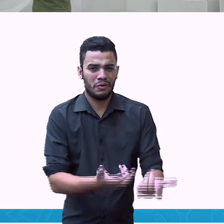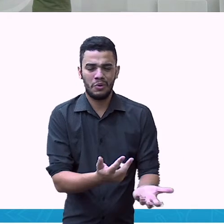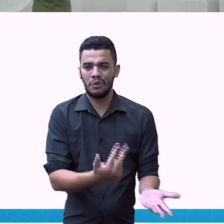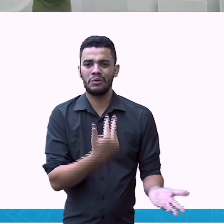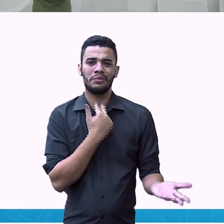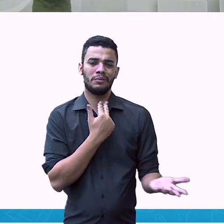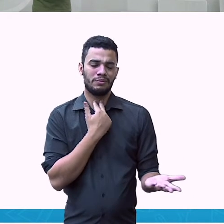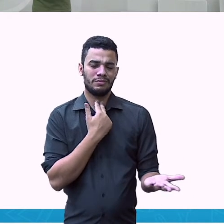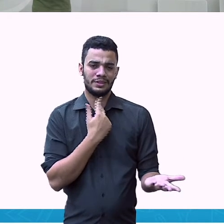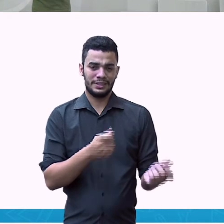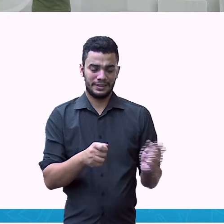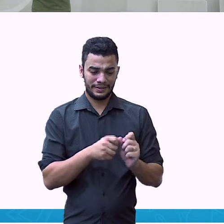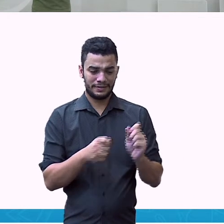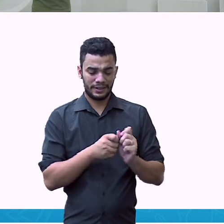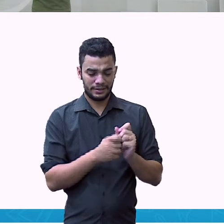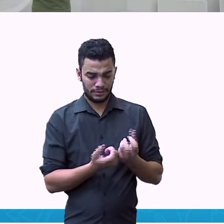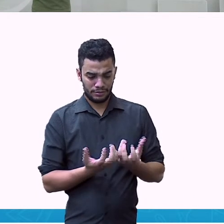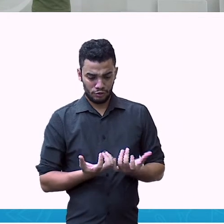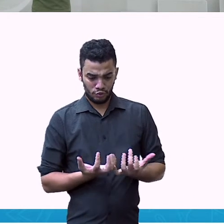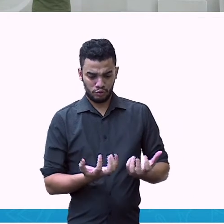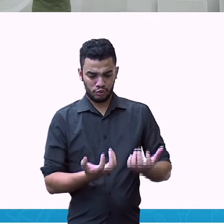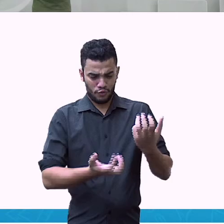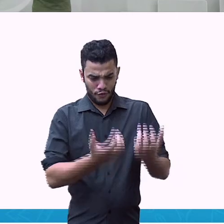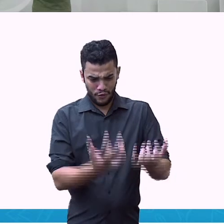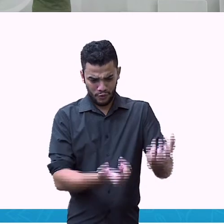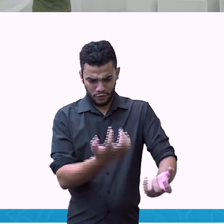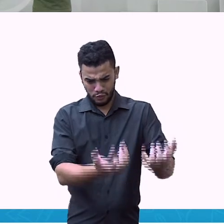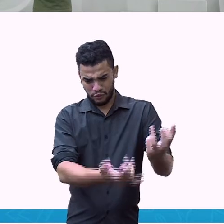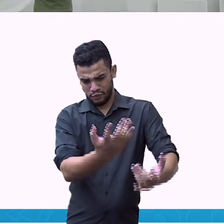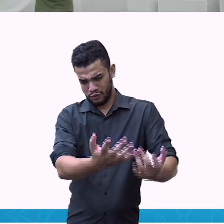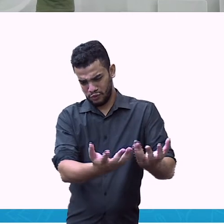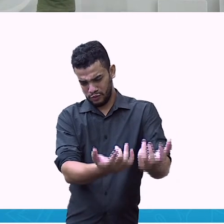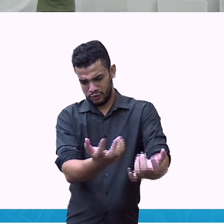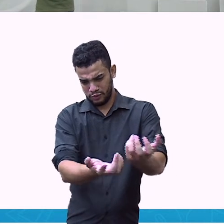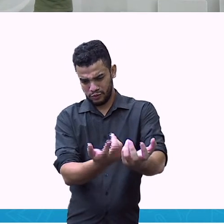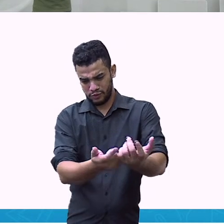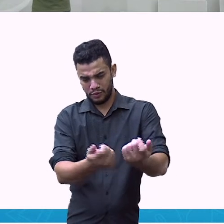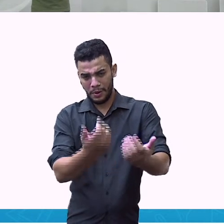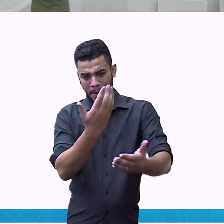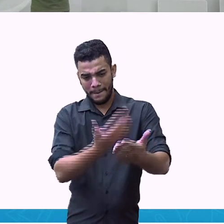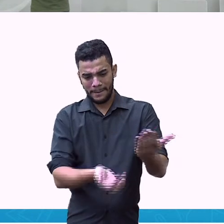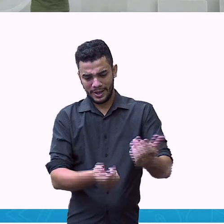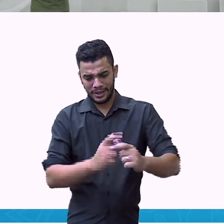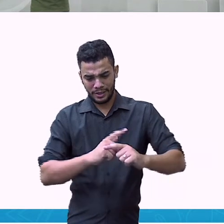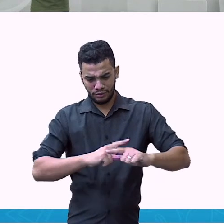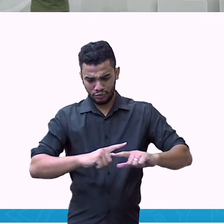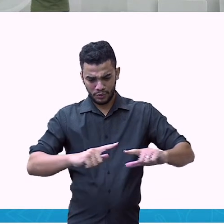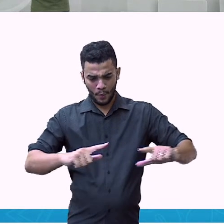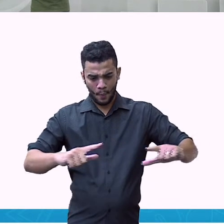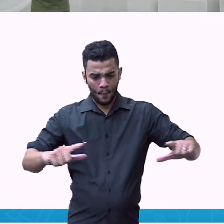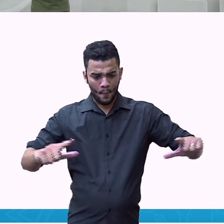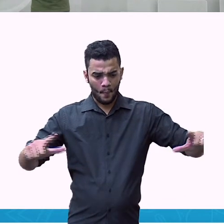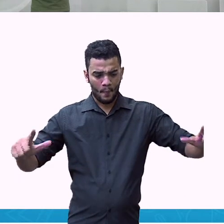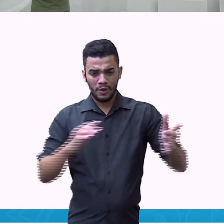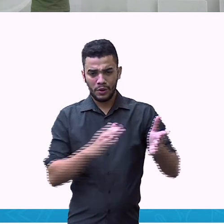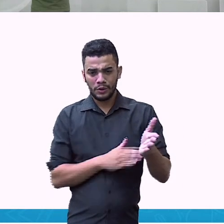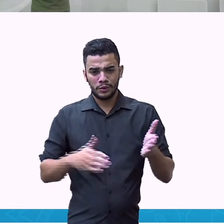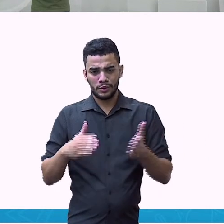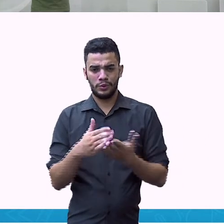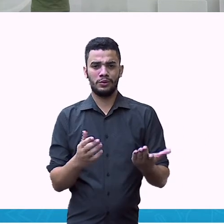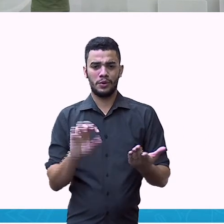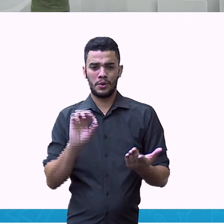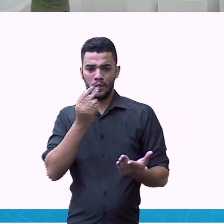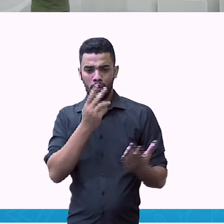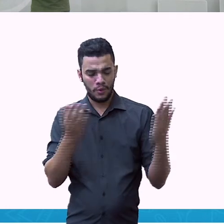as queimadas, para principalmente atender uma atividade econômica que é a pecuária e também a